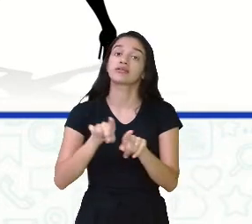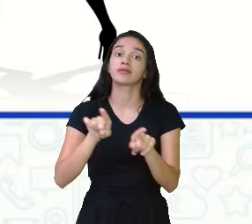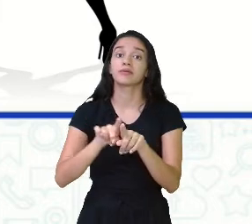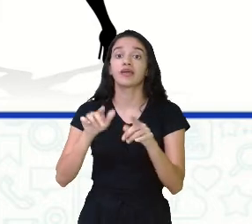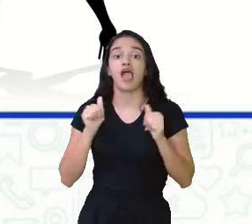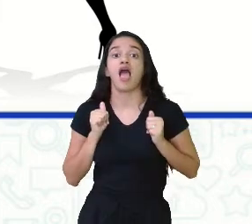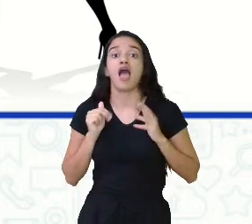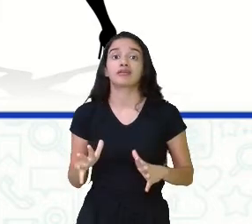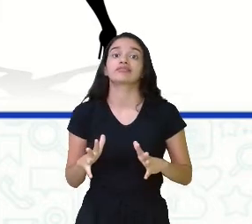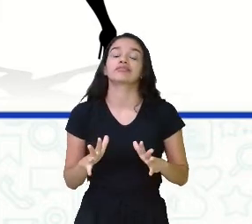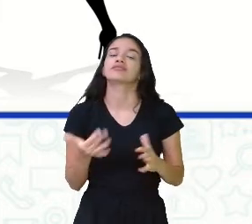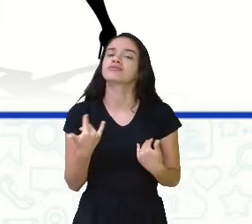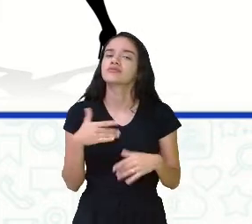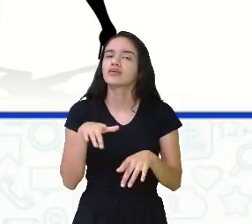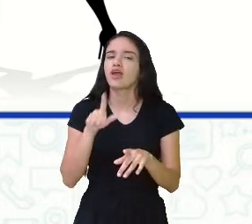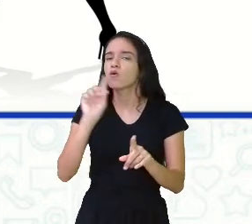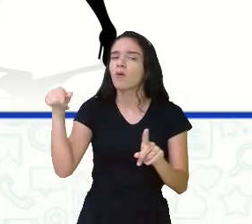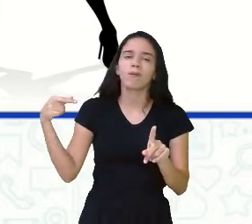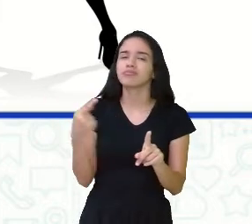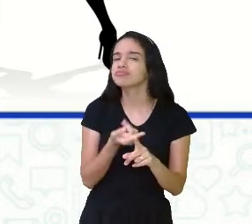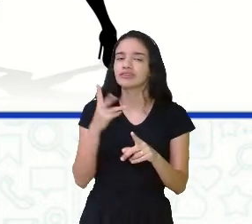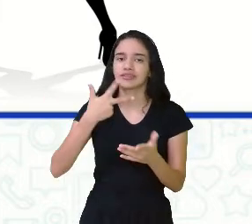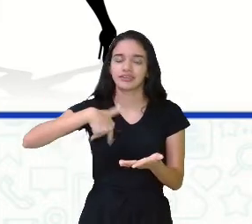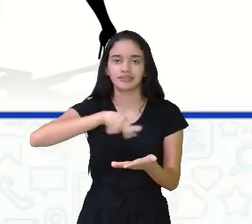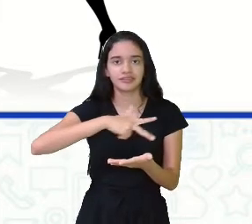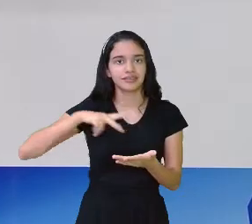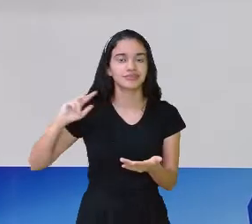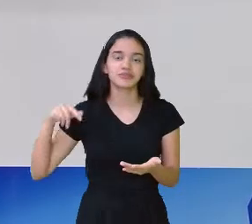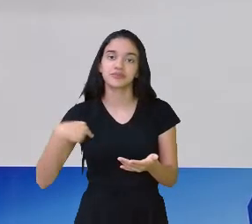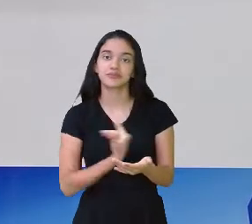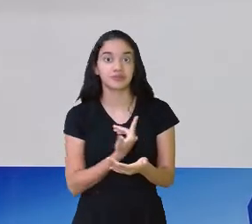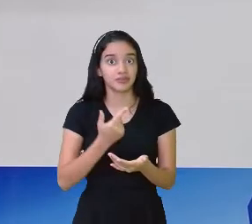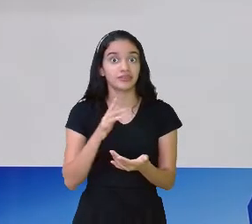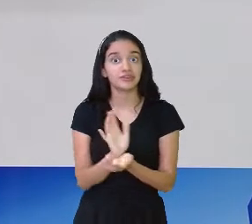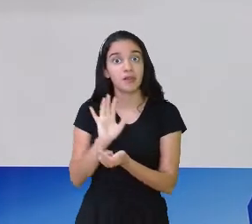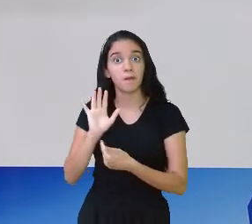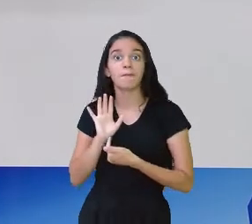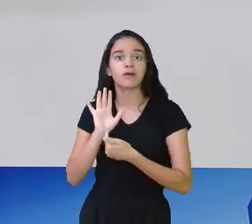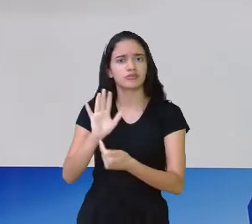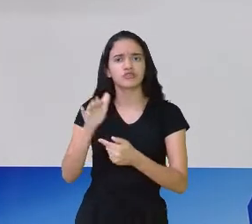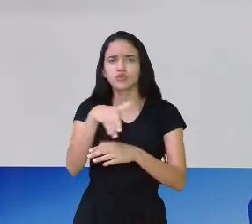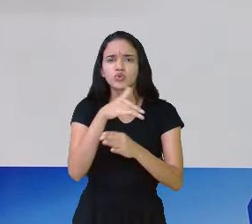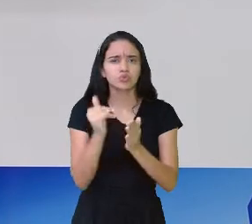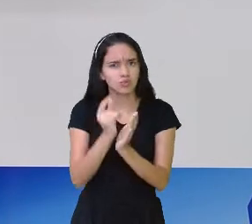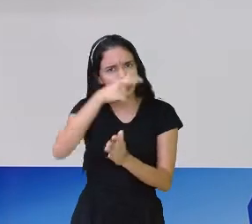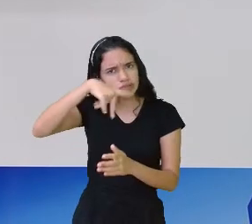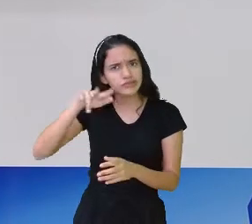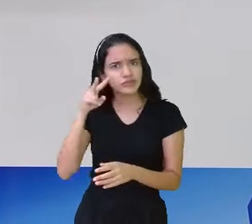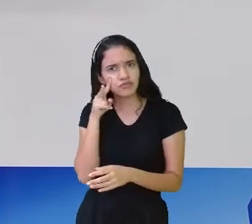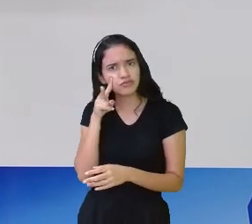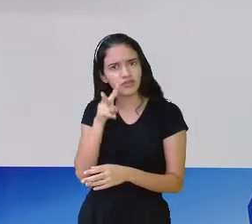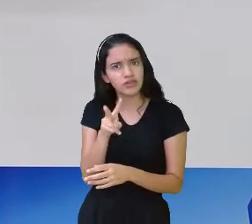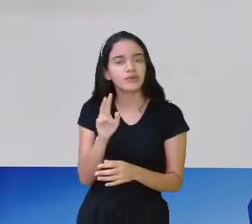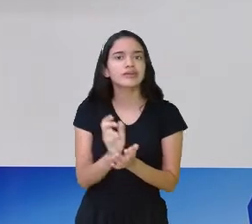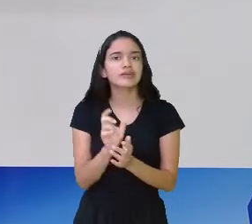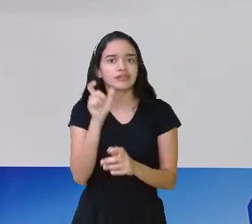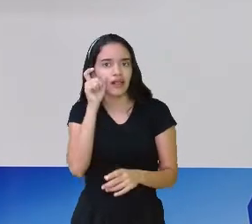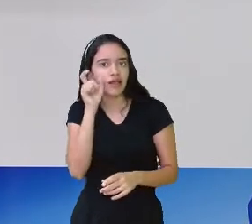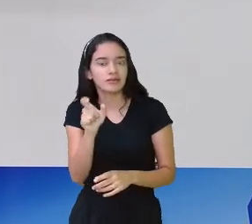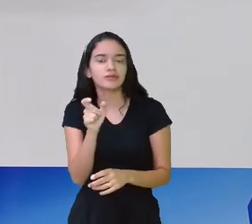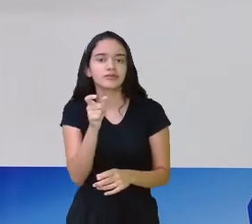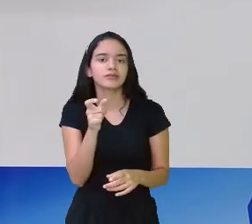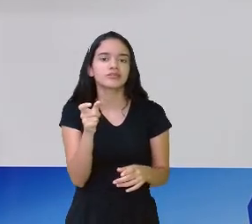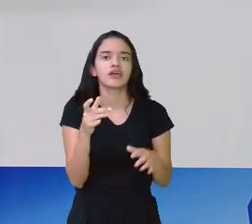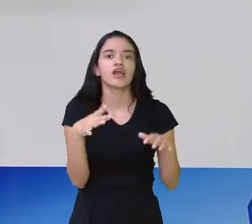a intencionalidade da dança, aquilo que a gente já tinha colocado. Então, tudo isso aí, vocês viram que interessante esse conjunto aí, né,